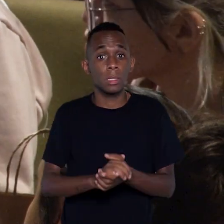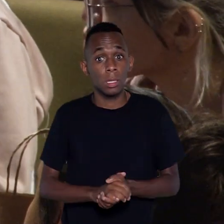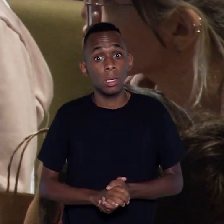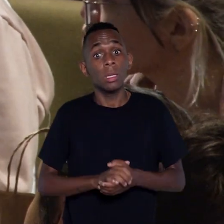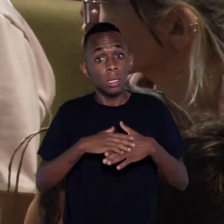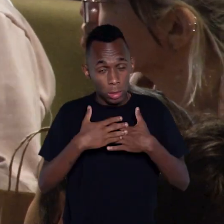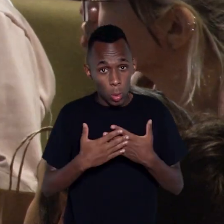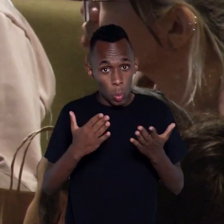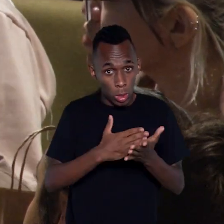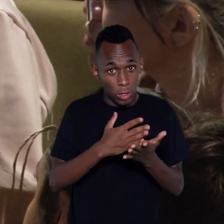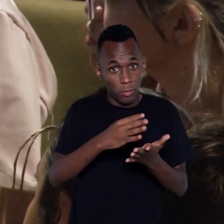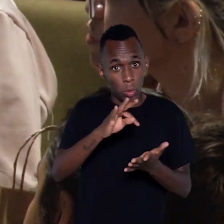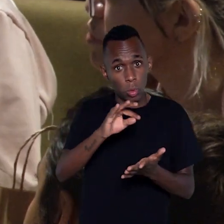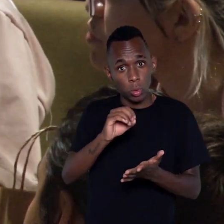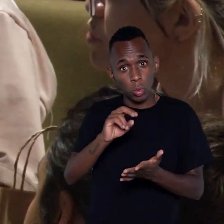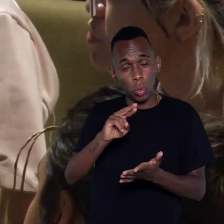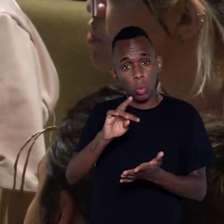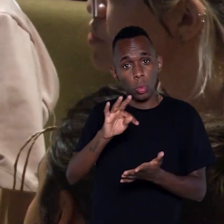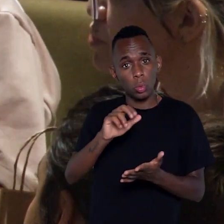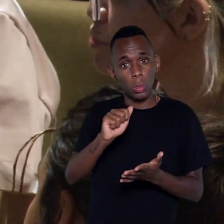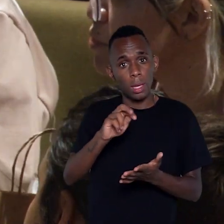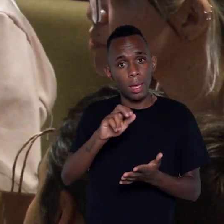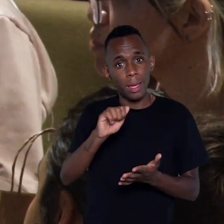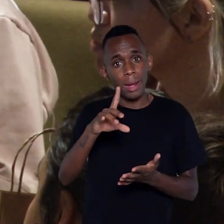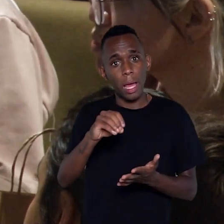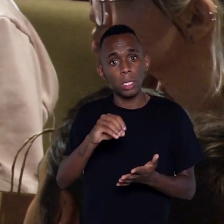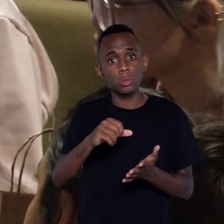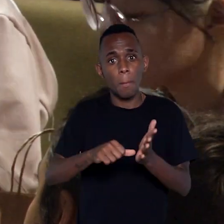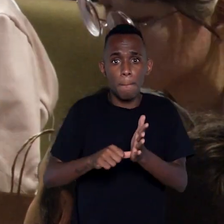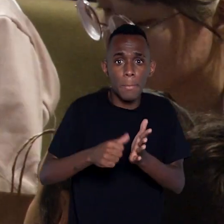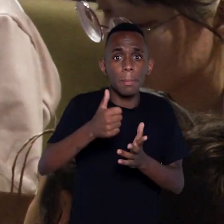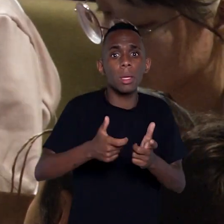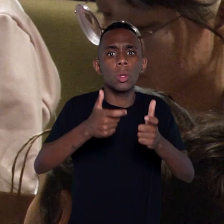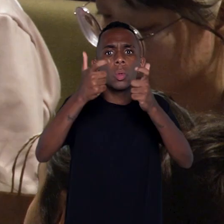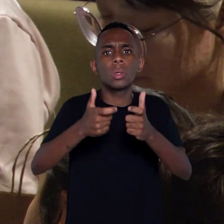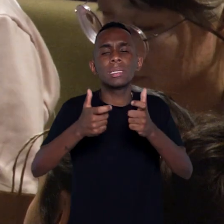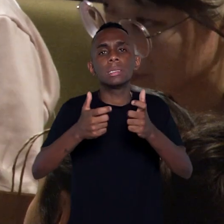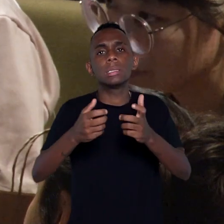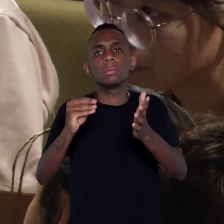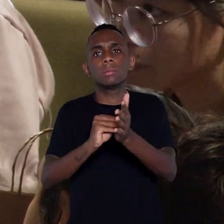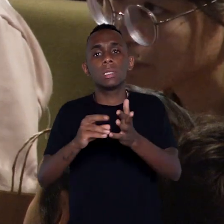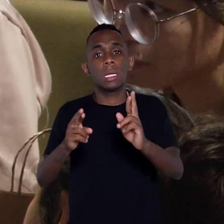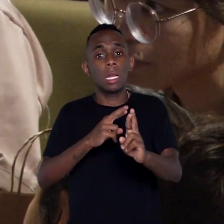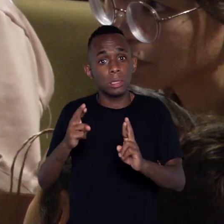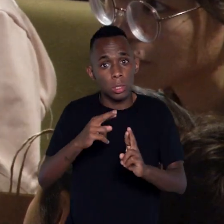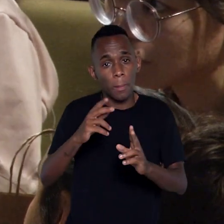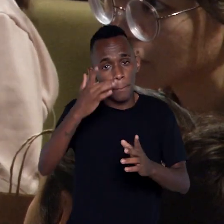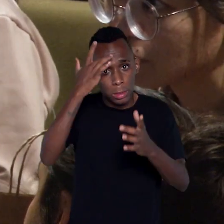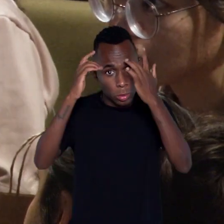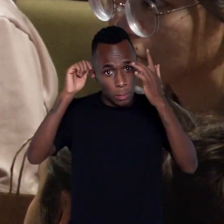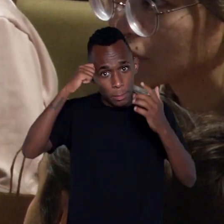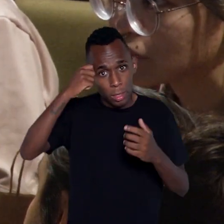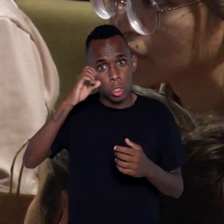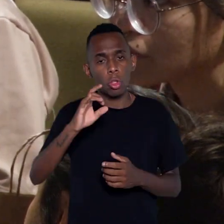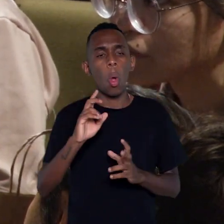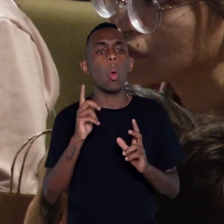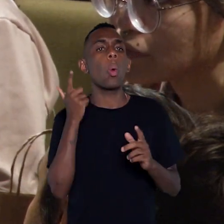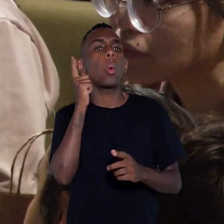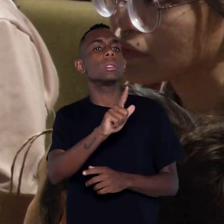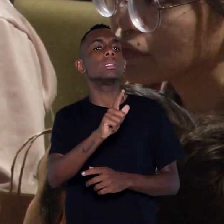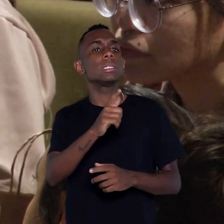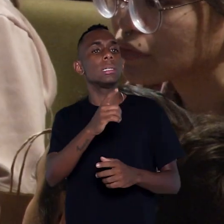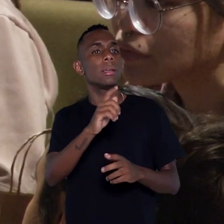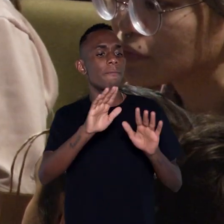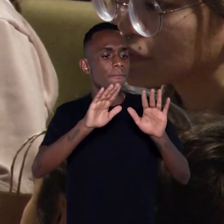foi o primeiro lugar que eu não consegui nem associar com pessoas pretas, porque eu só conseguia ver minha